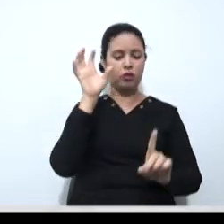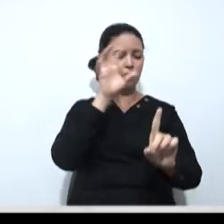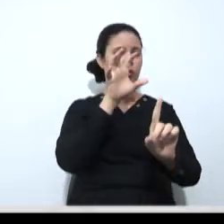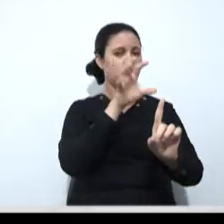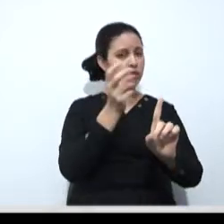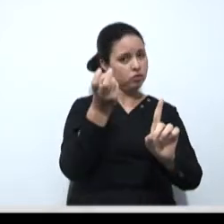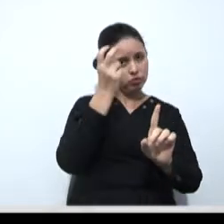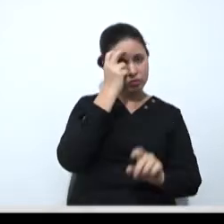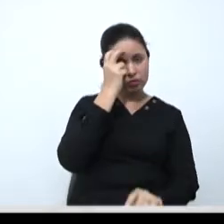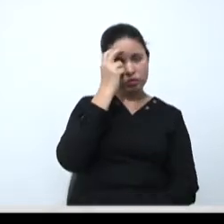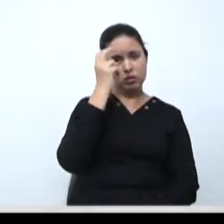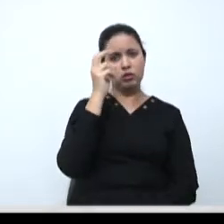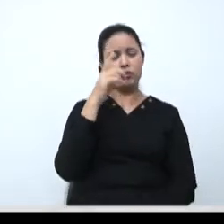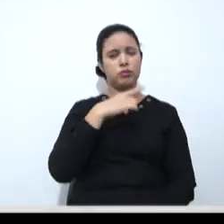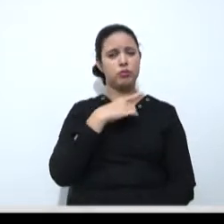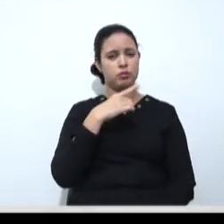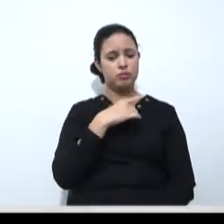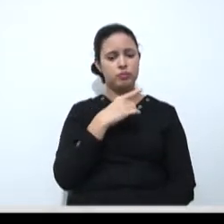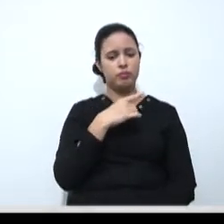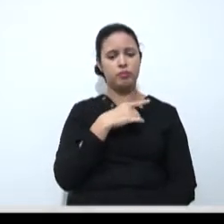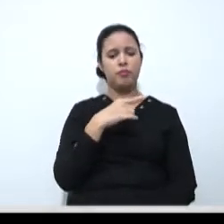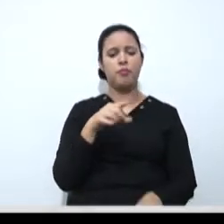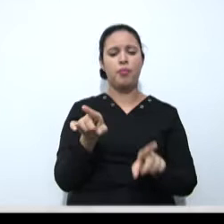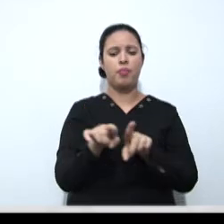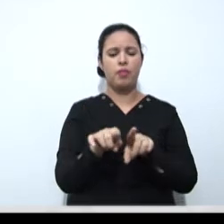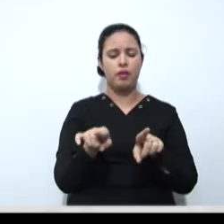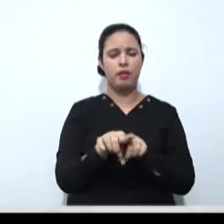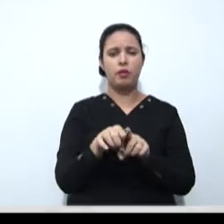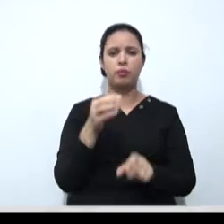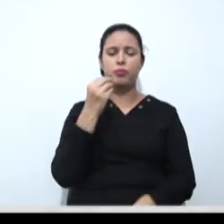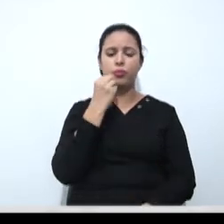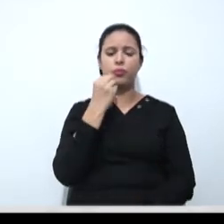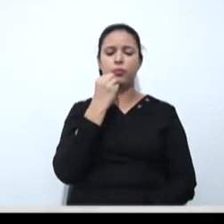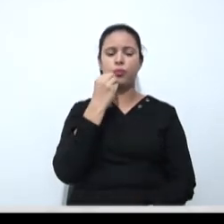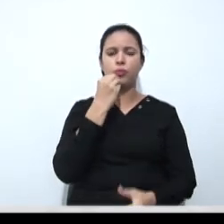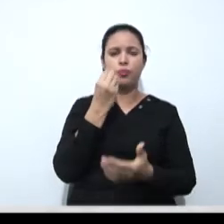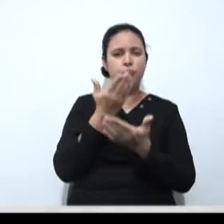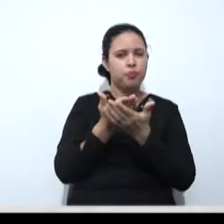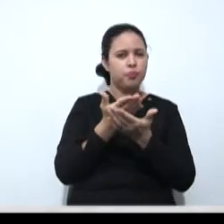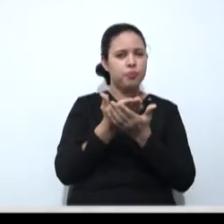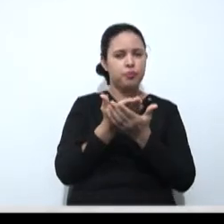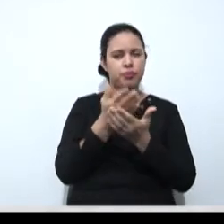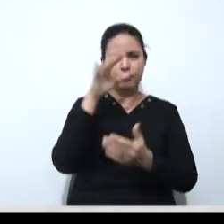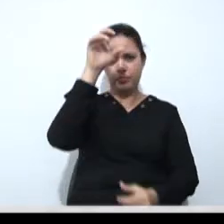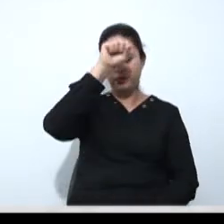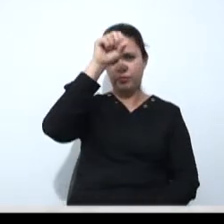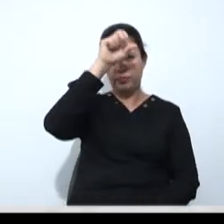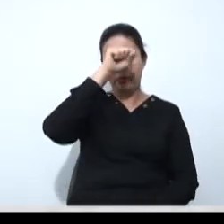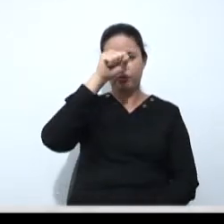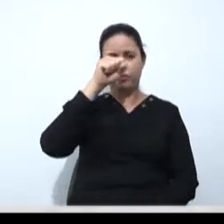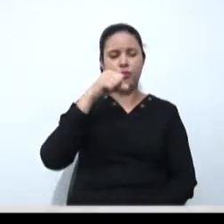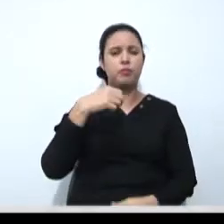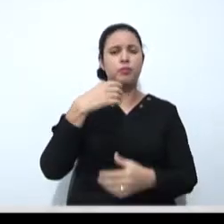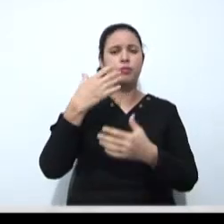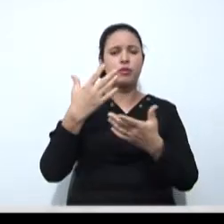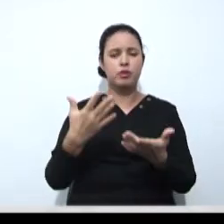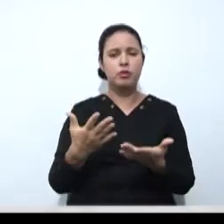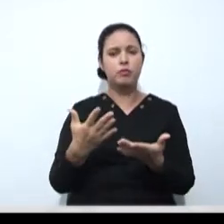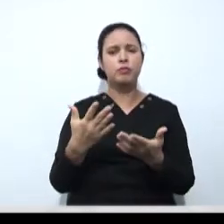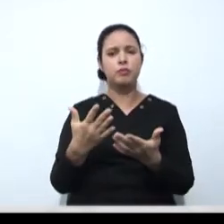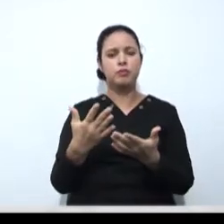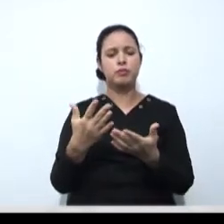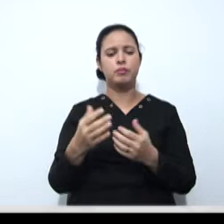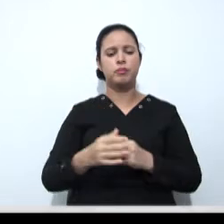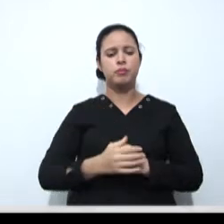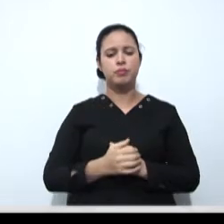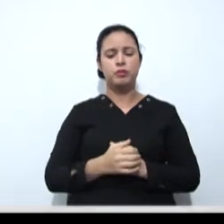sofre ou exercem sobre esse indivíduo e a oportunidade educacional. Eu diria para vocês que